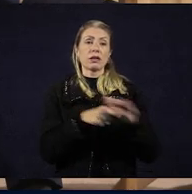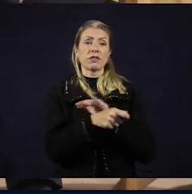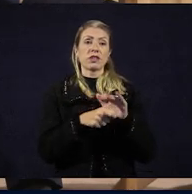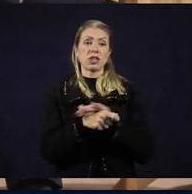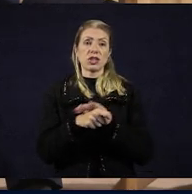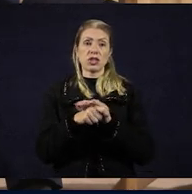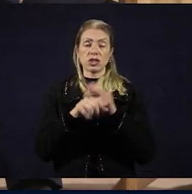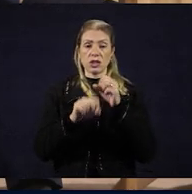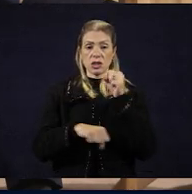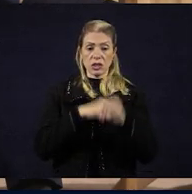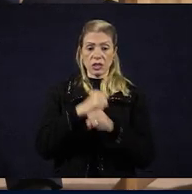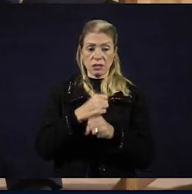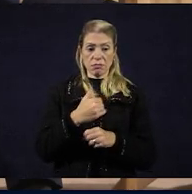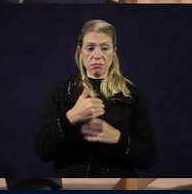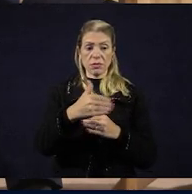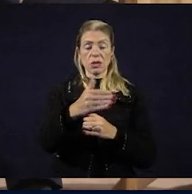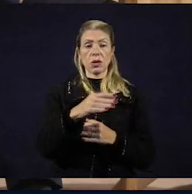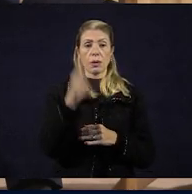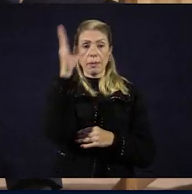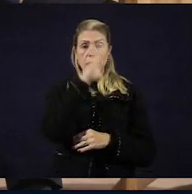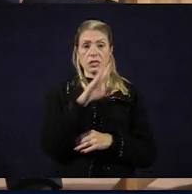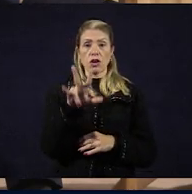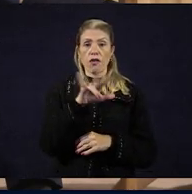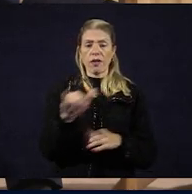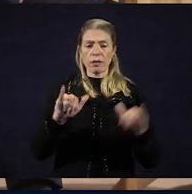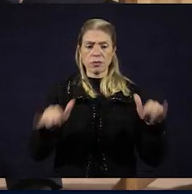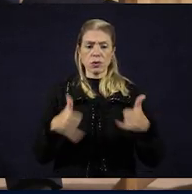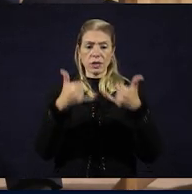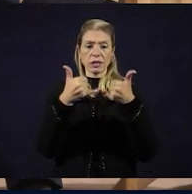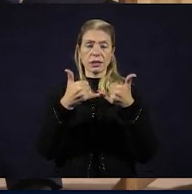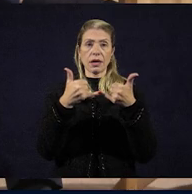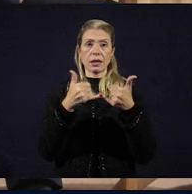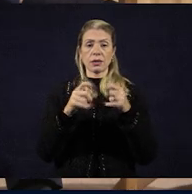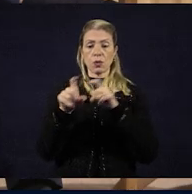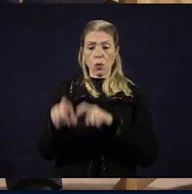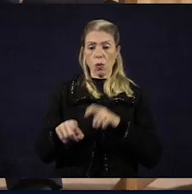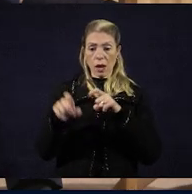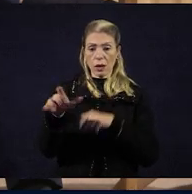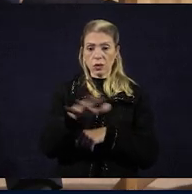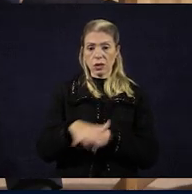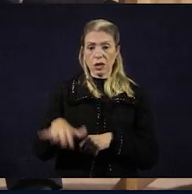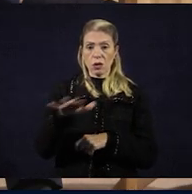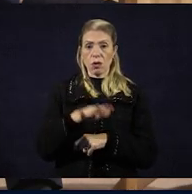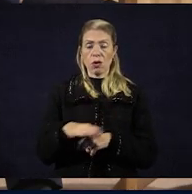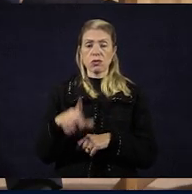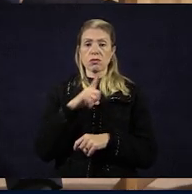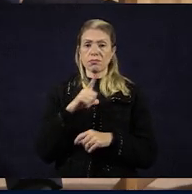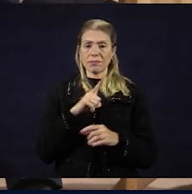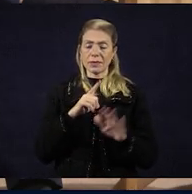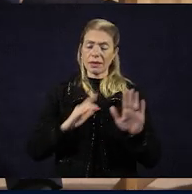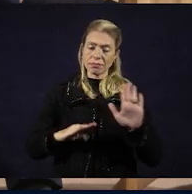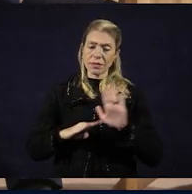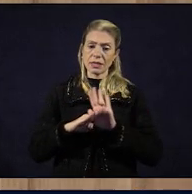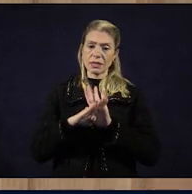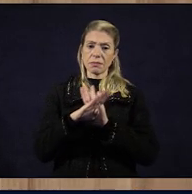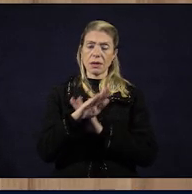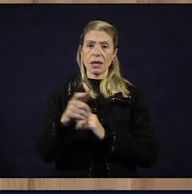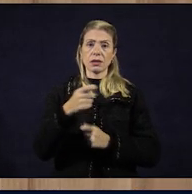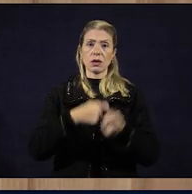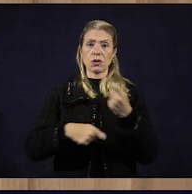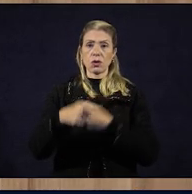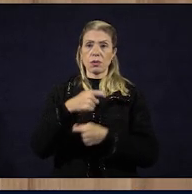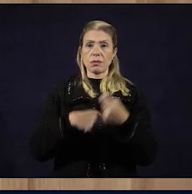o Brasil vai ficar todo conectado agronegócio do Brasil que é o nosso maior vetor de crescimento da economia